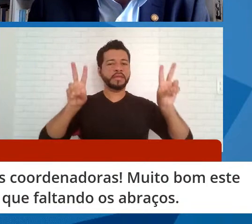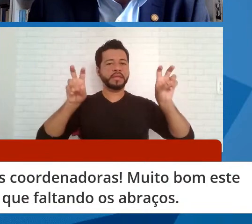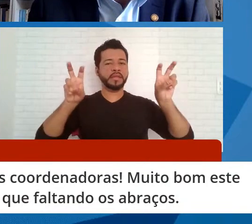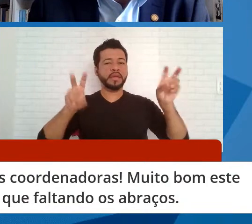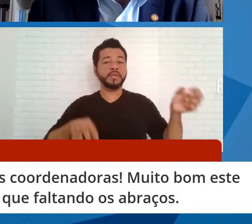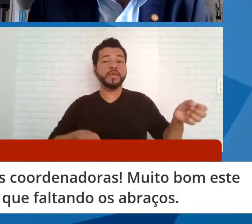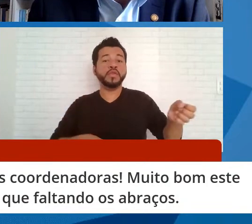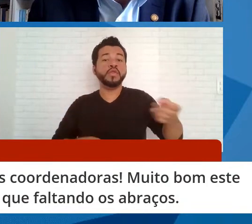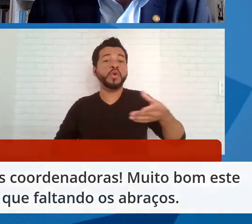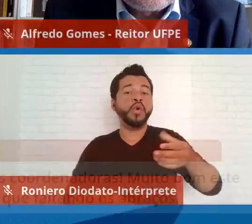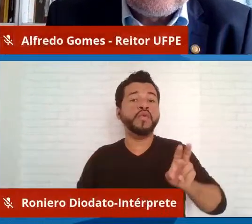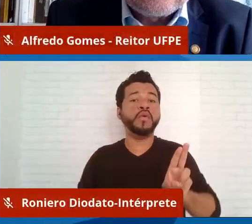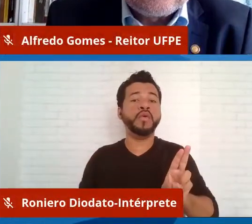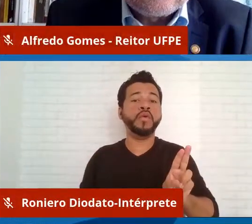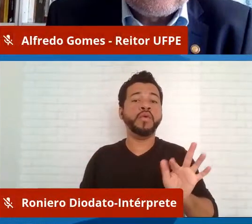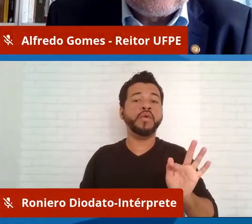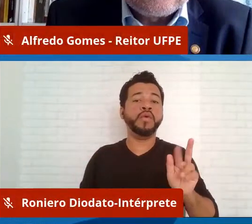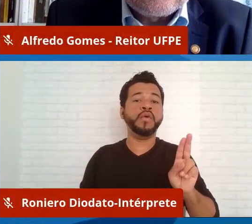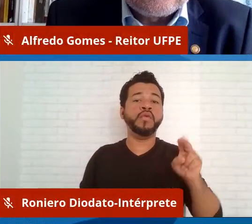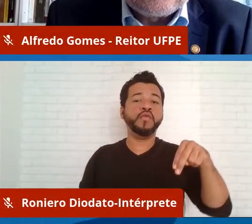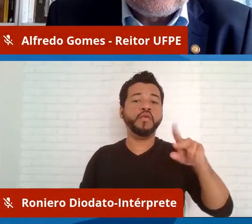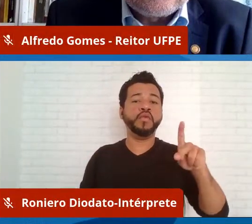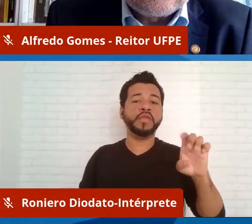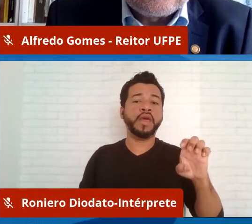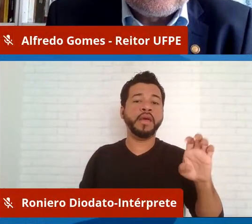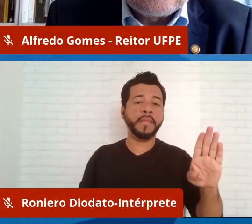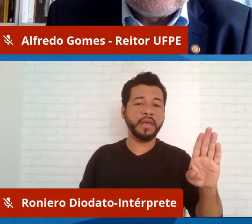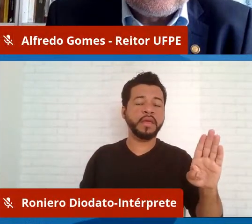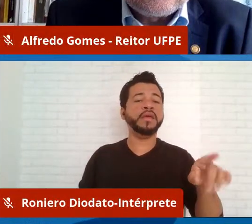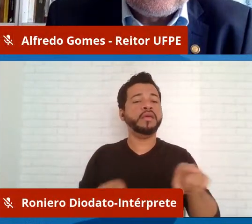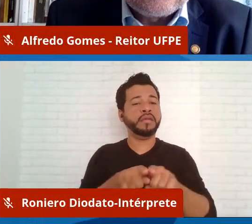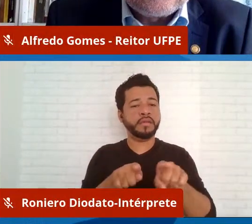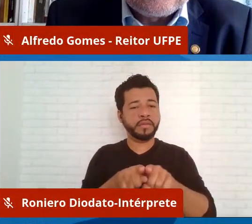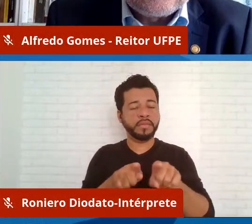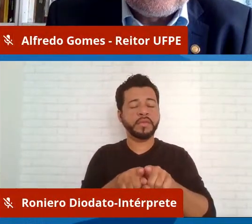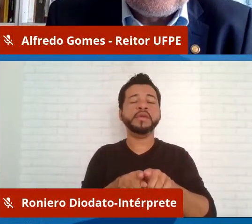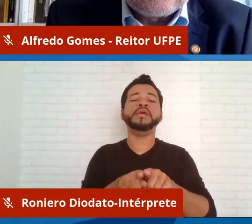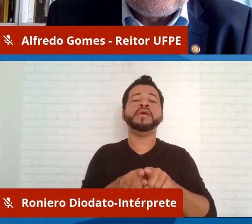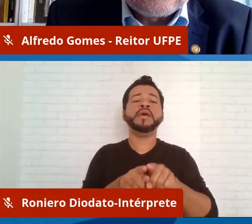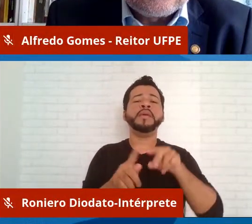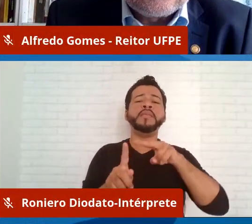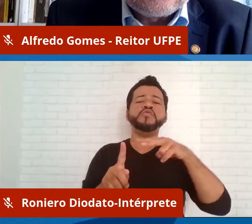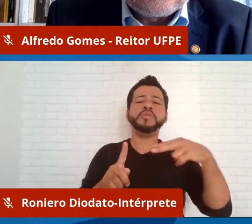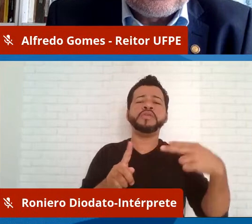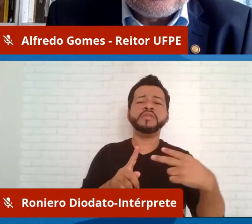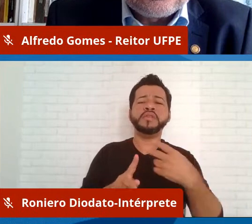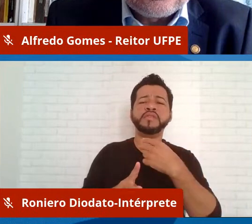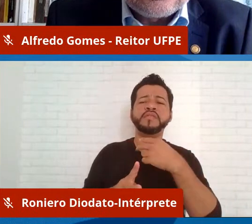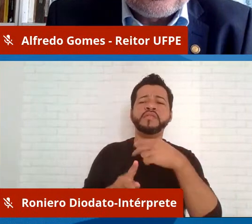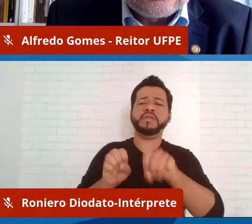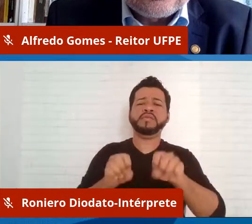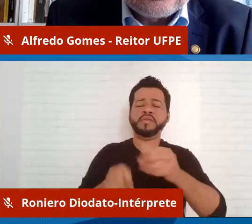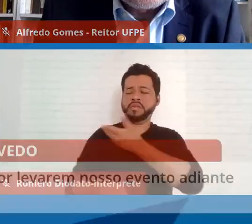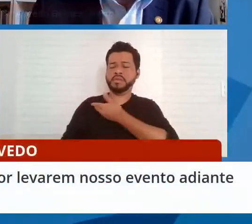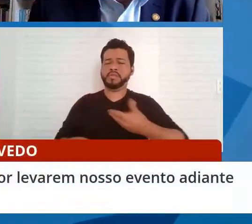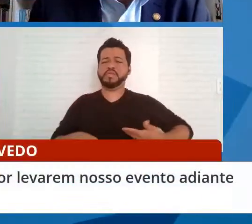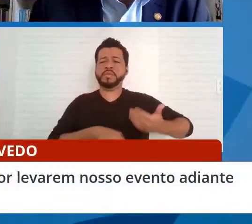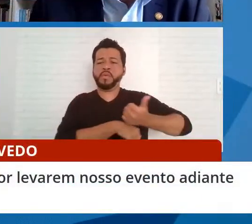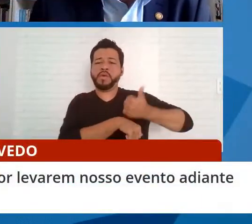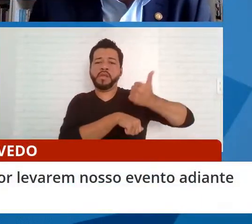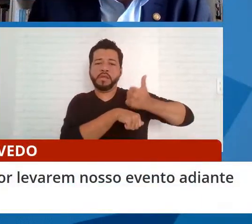Fundeb, Constitucionalização do CAC e Perspectiva para a Educação Pública de Qualidade. Professores